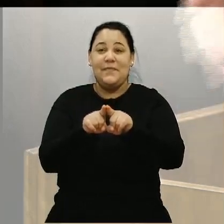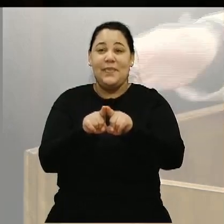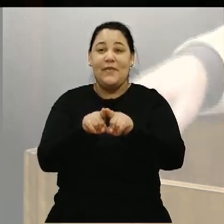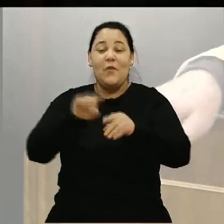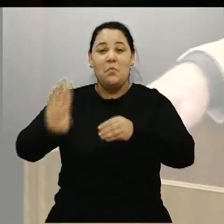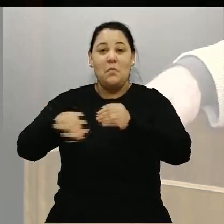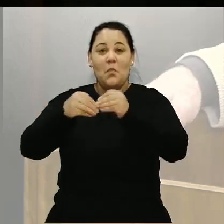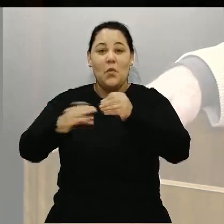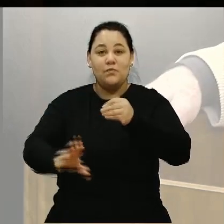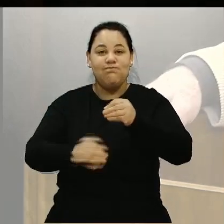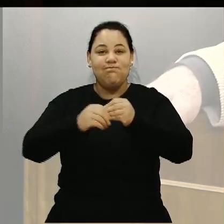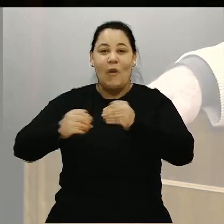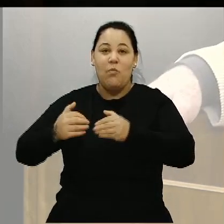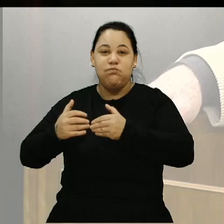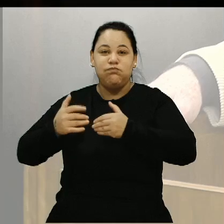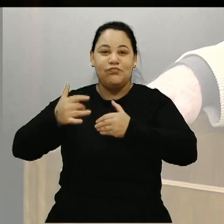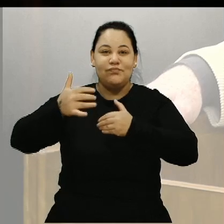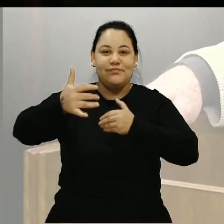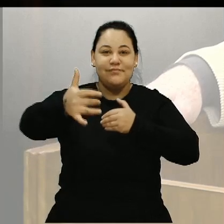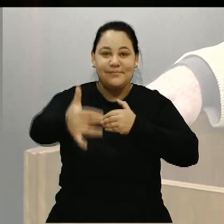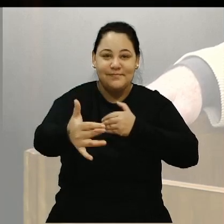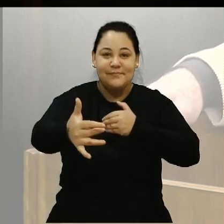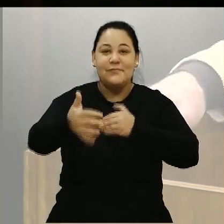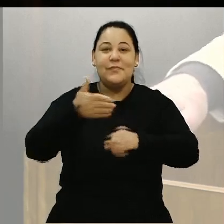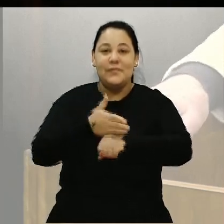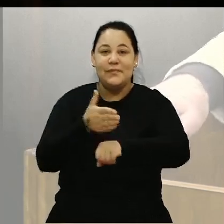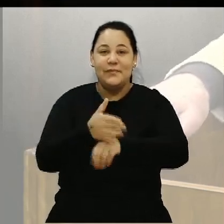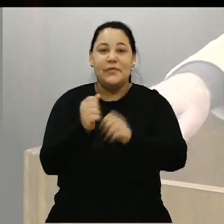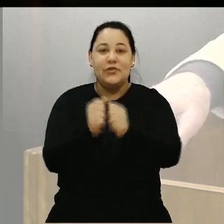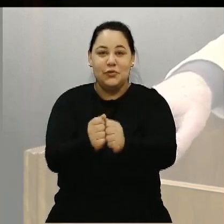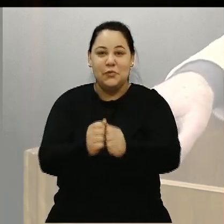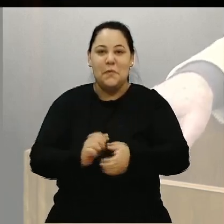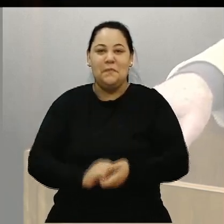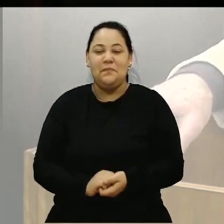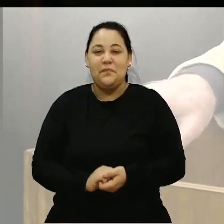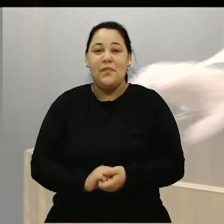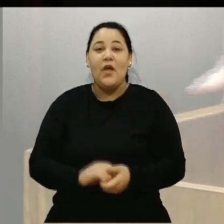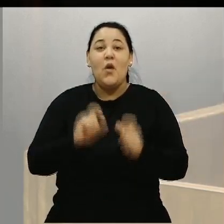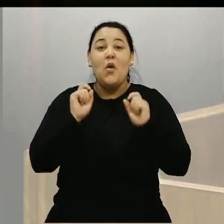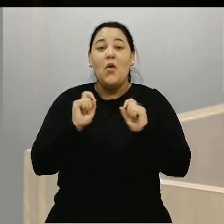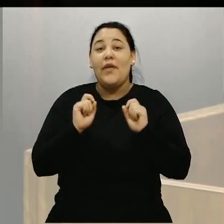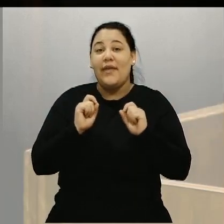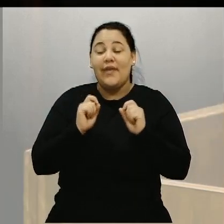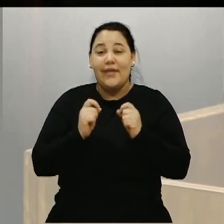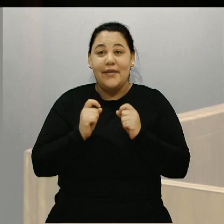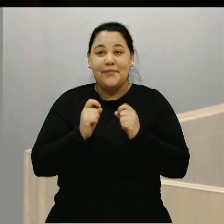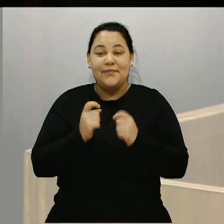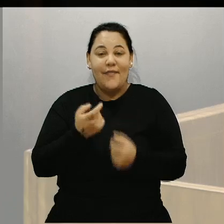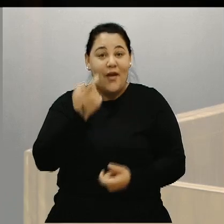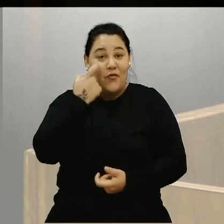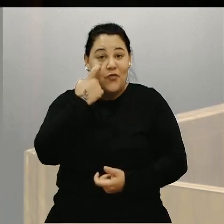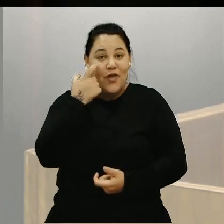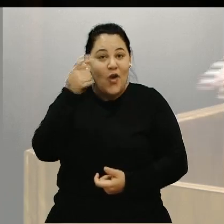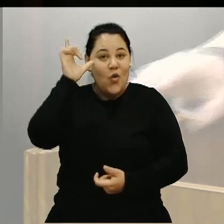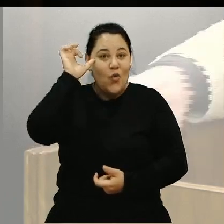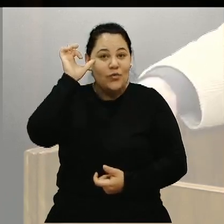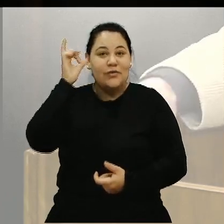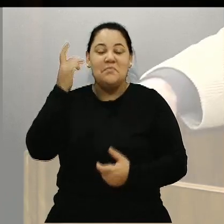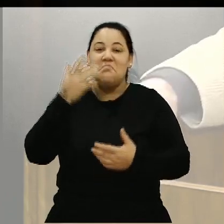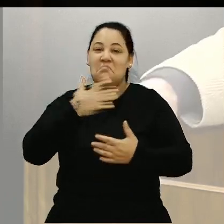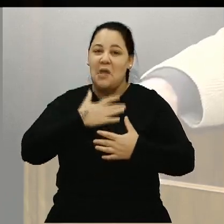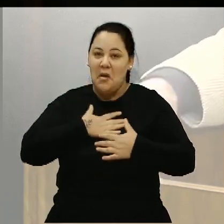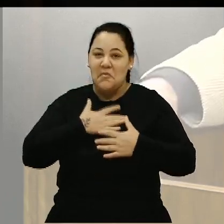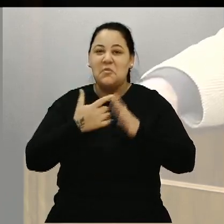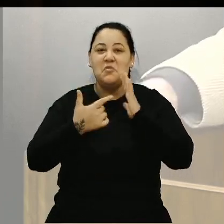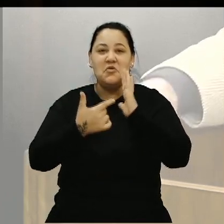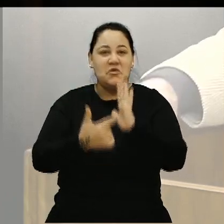agregados ao longo do tempo. O que eu vi ontem foi uma demonstração clara da